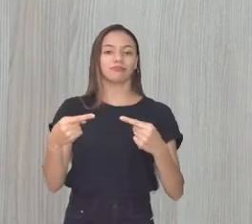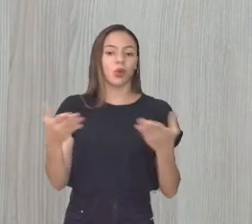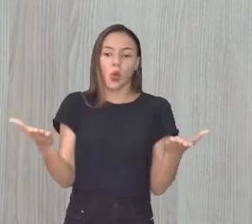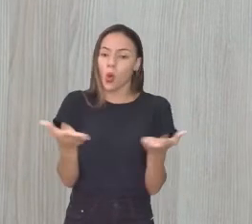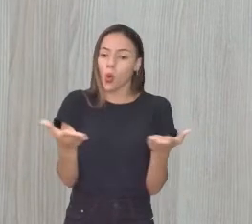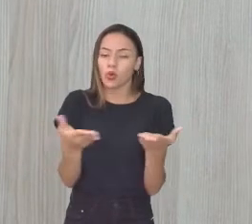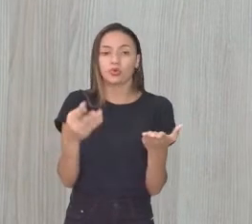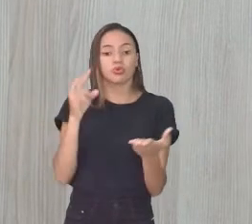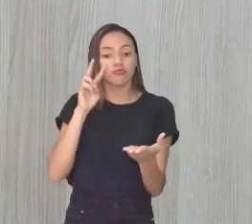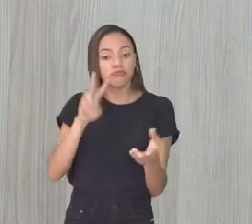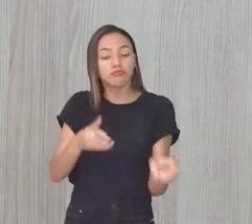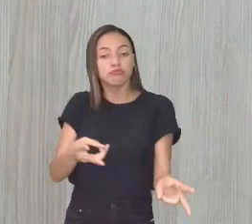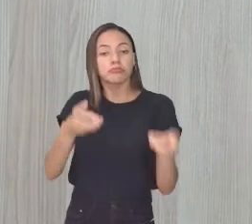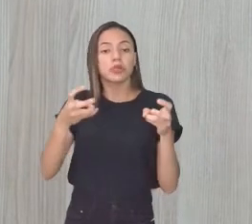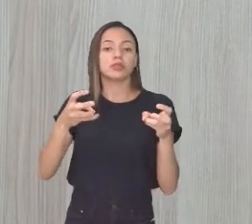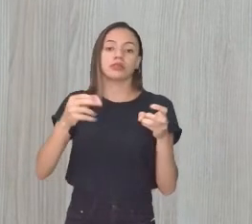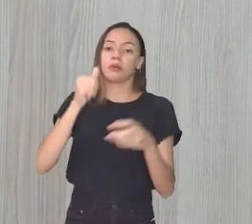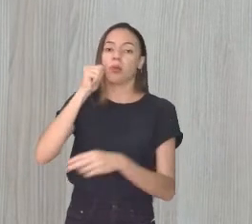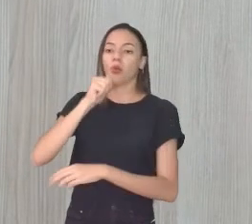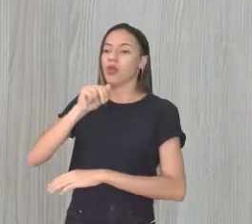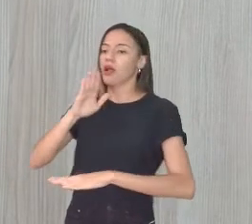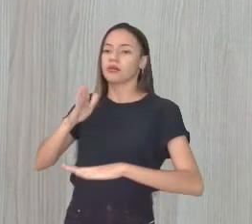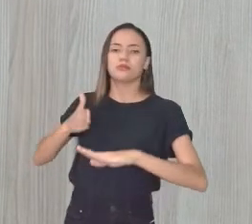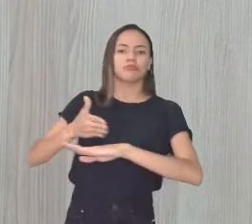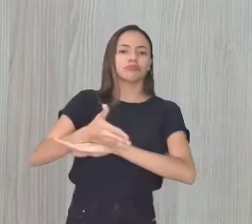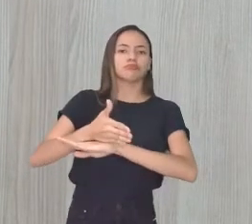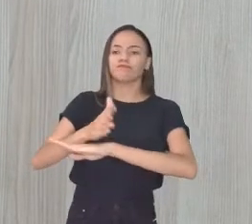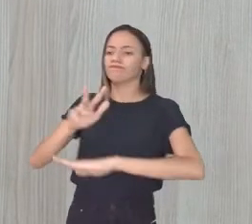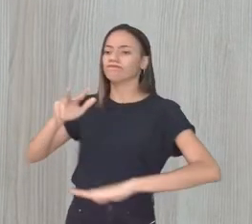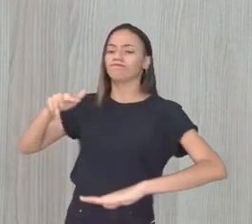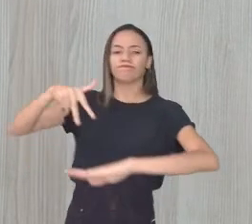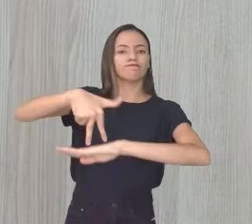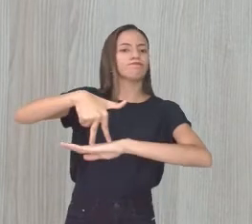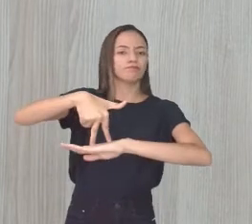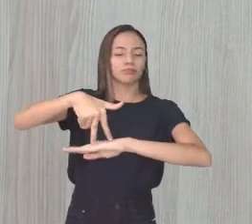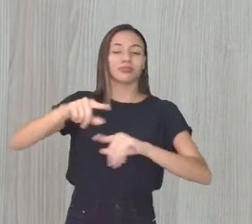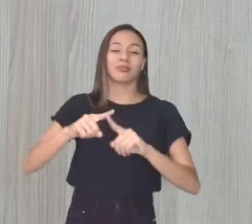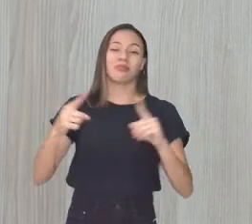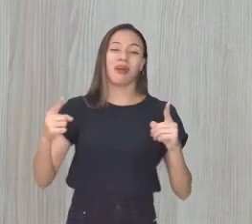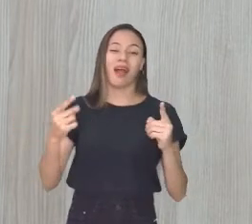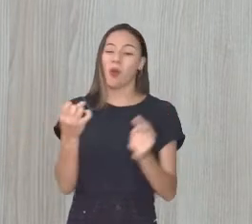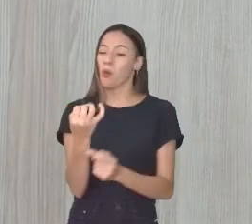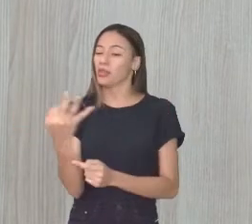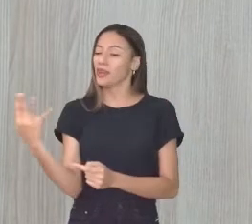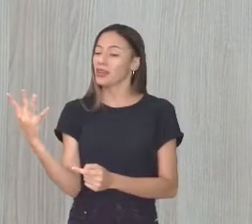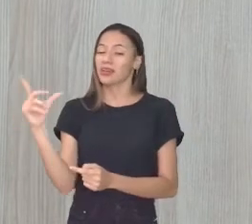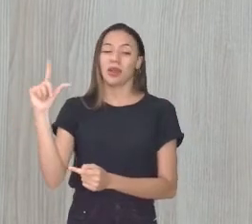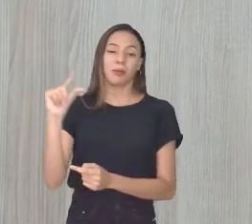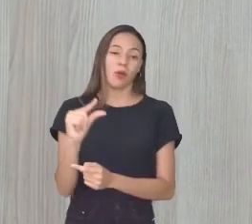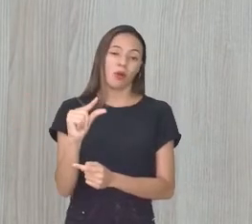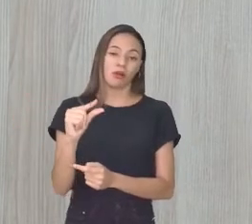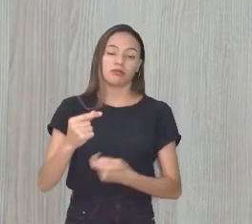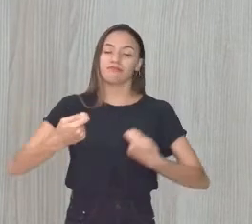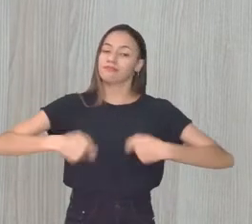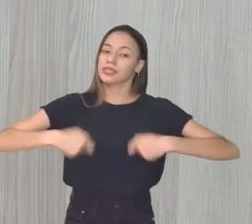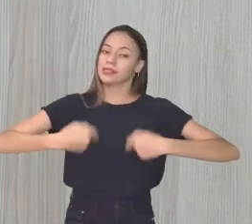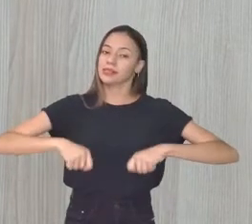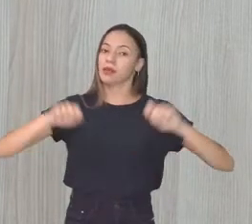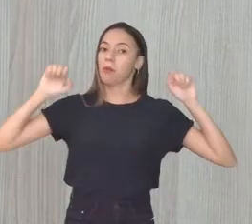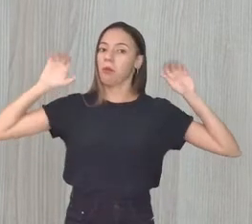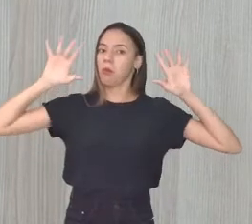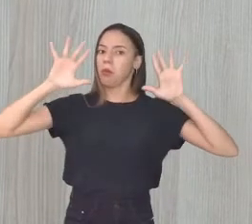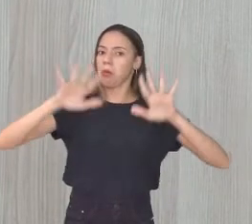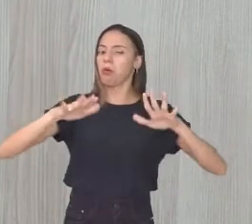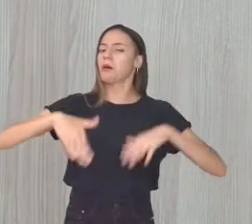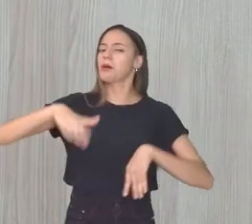mulheres já sendo inseridas, né, ali representando, mas ainda um número pequeno, né? A gente precisa ocupar mais.